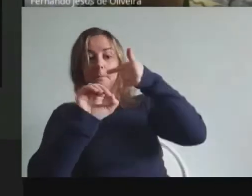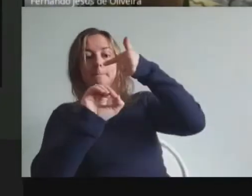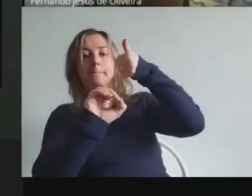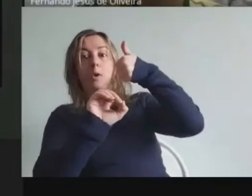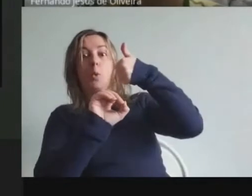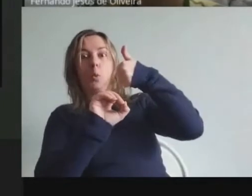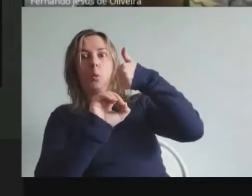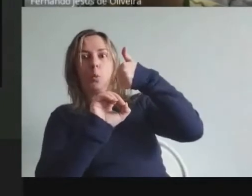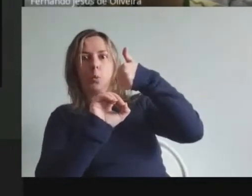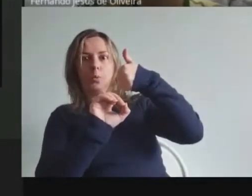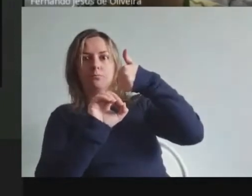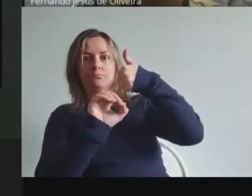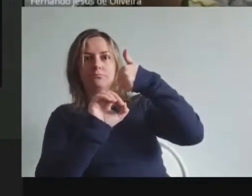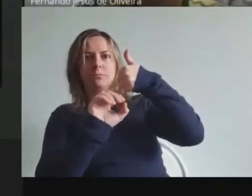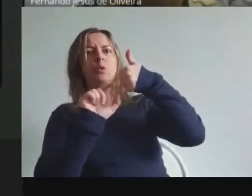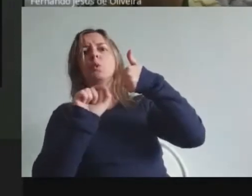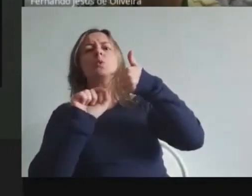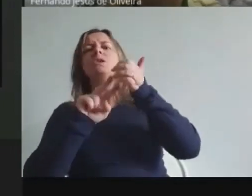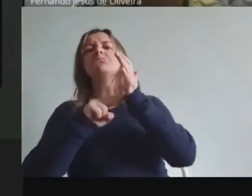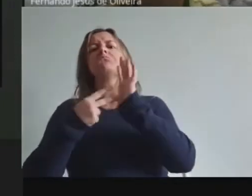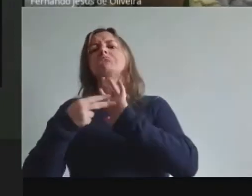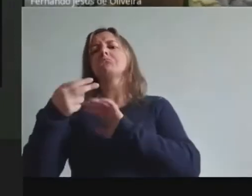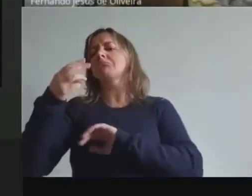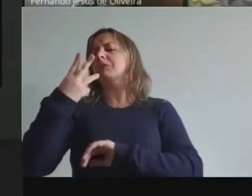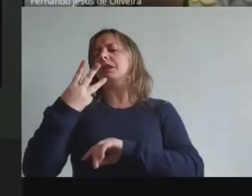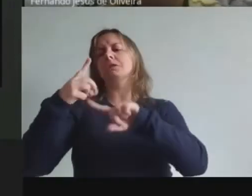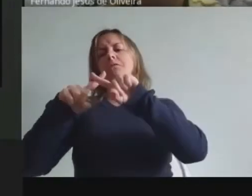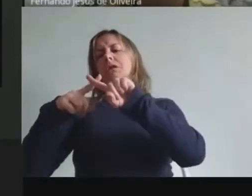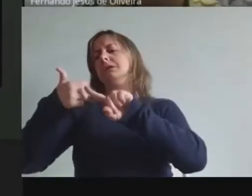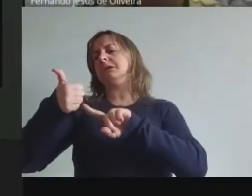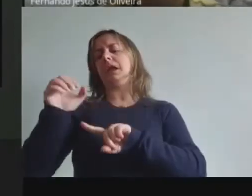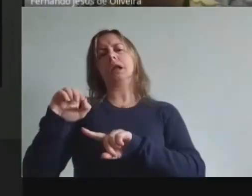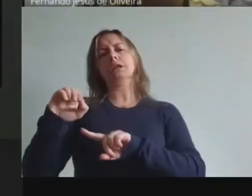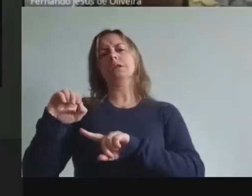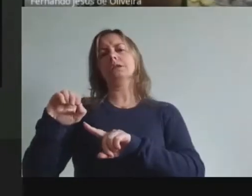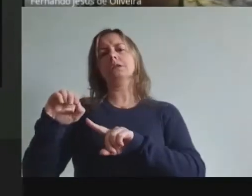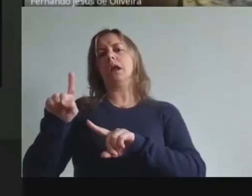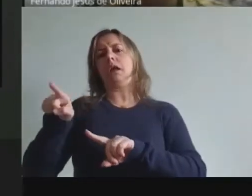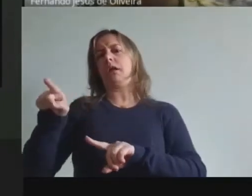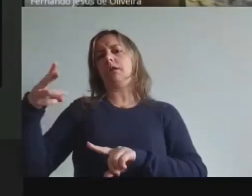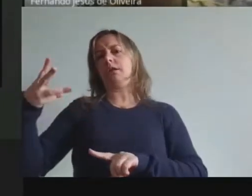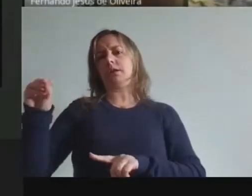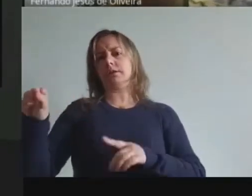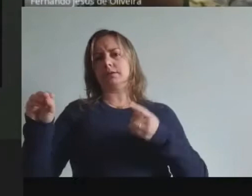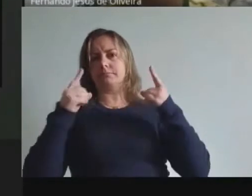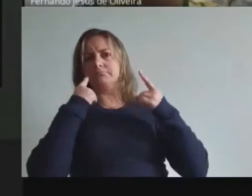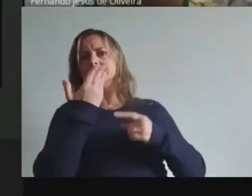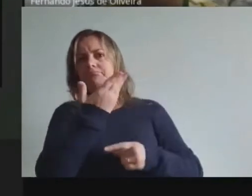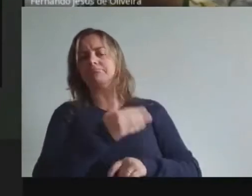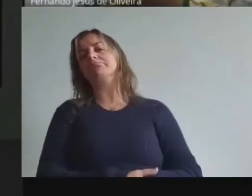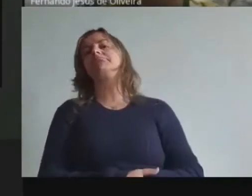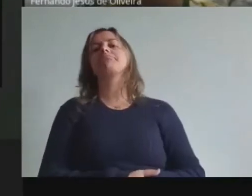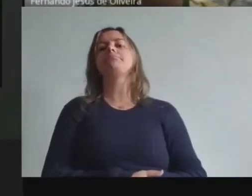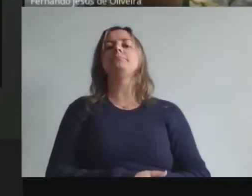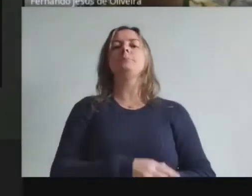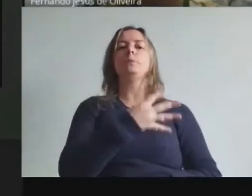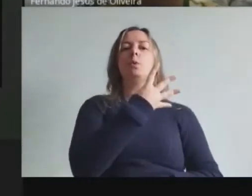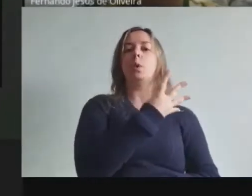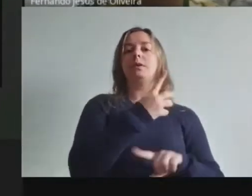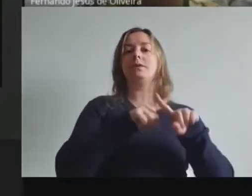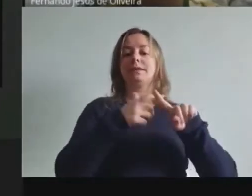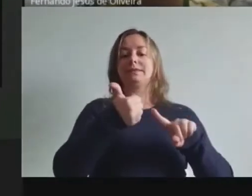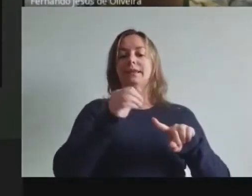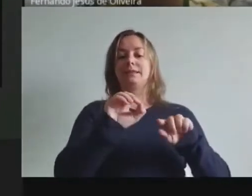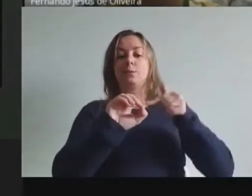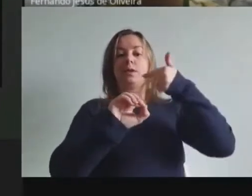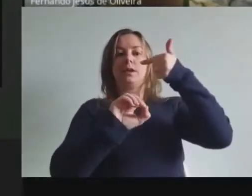a primeira potência, isso é 3 vezes 10, né? Que daria 30, né? 4 vezes 10 ao